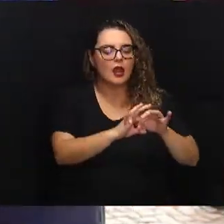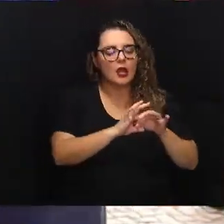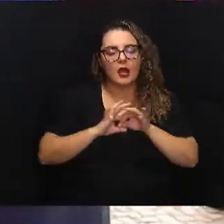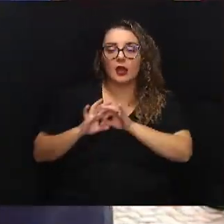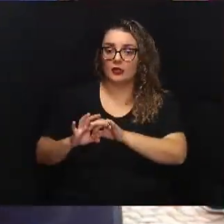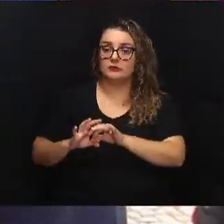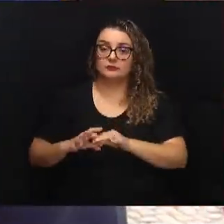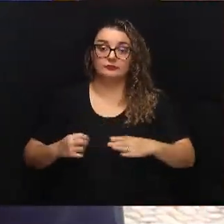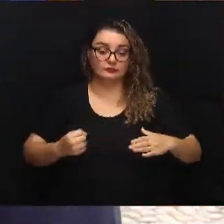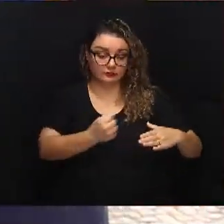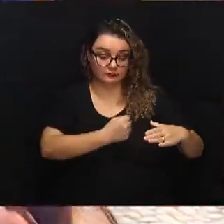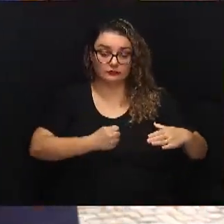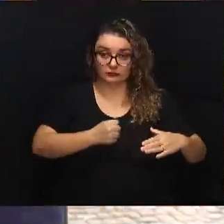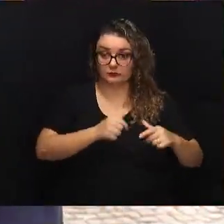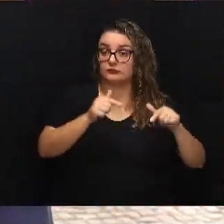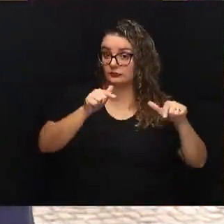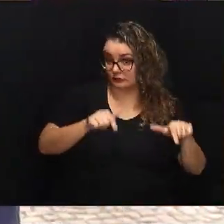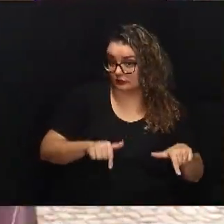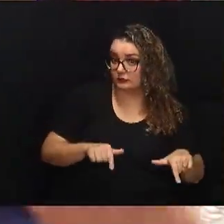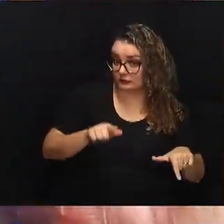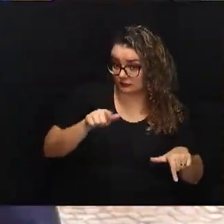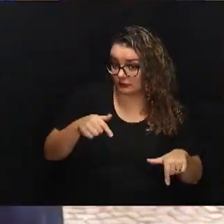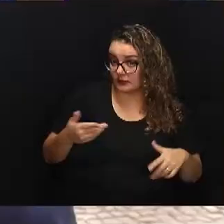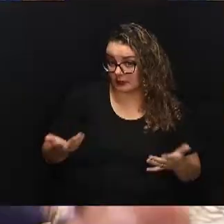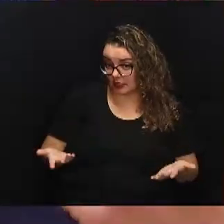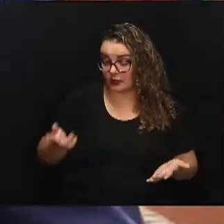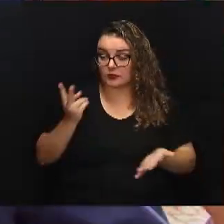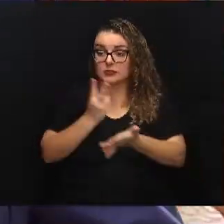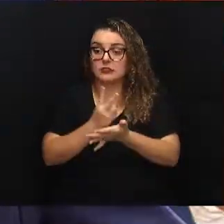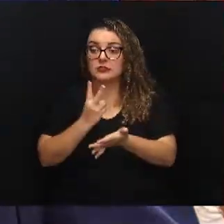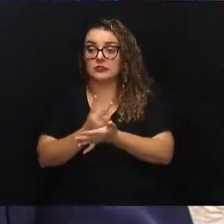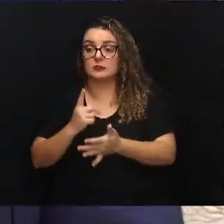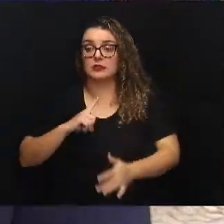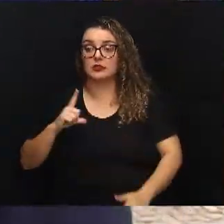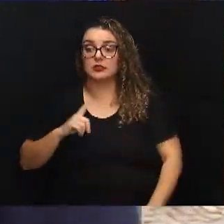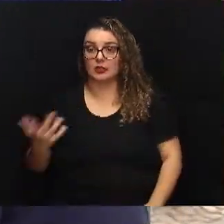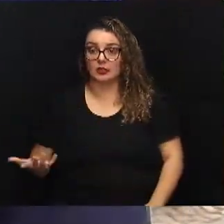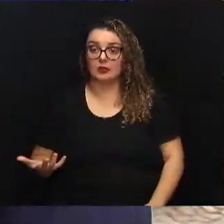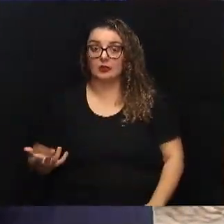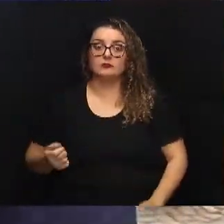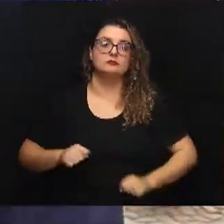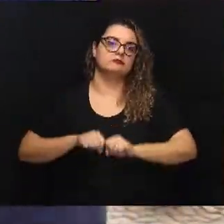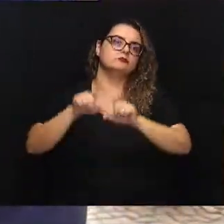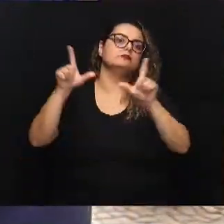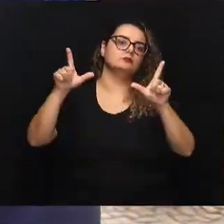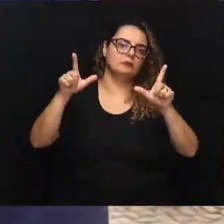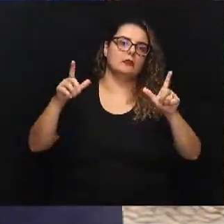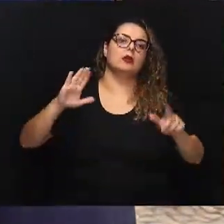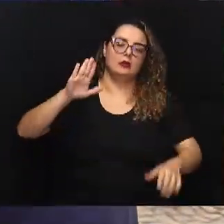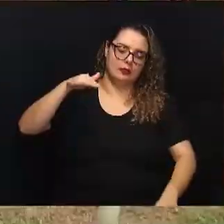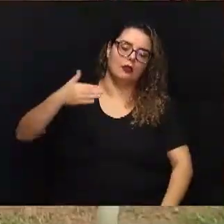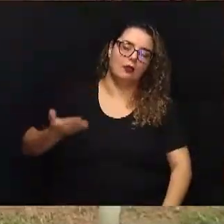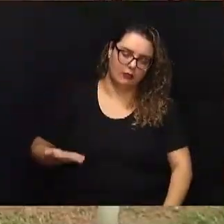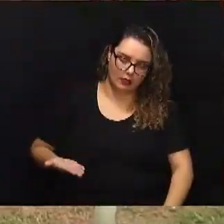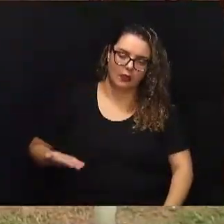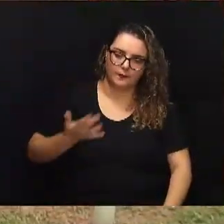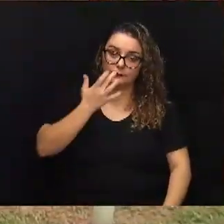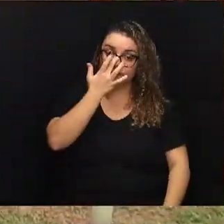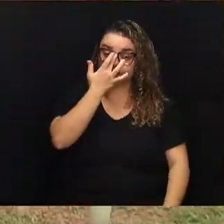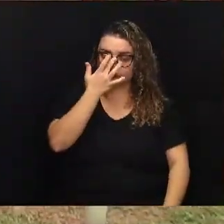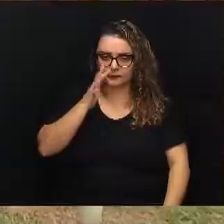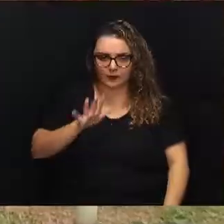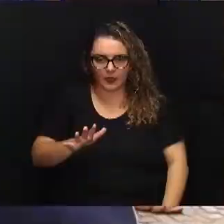da gastronomia local, que é um fator que a gente sempre tem que destacar e prestigiar, mas